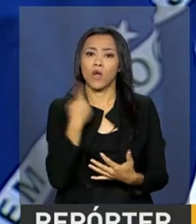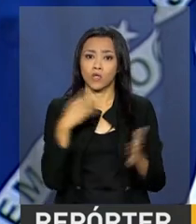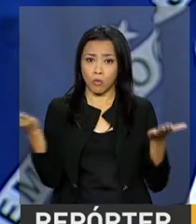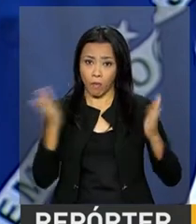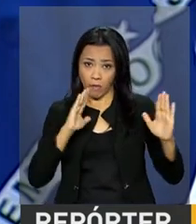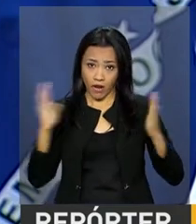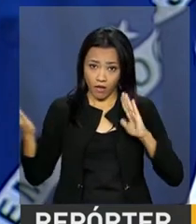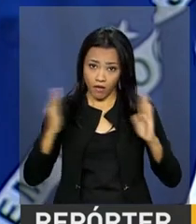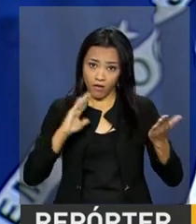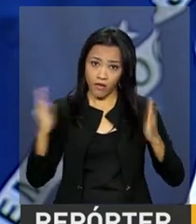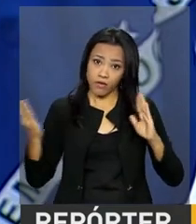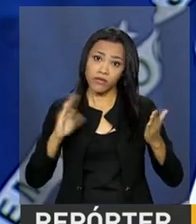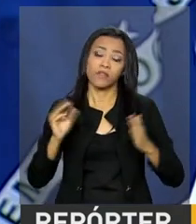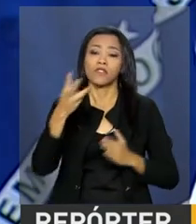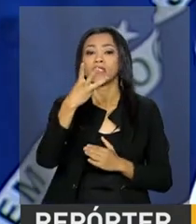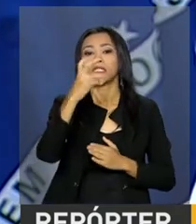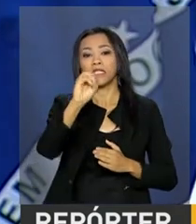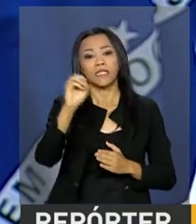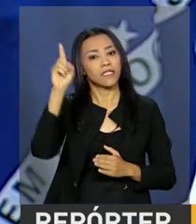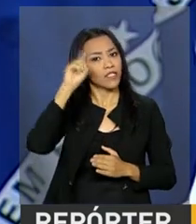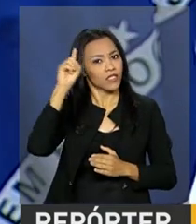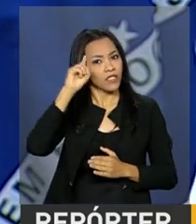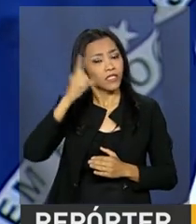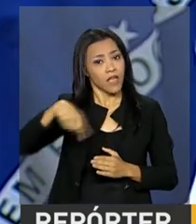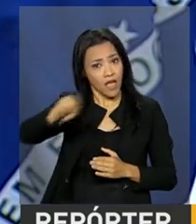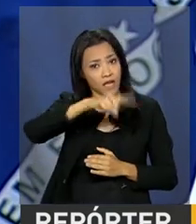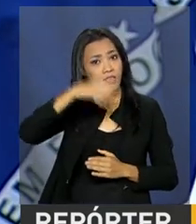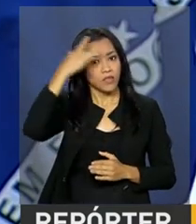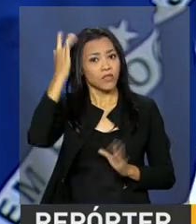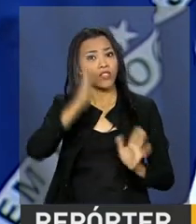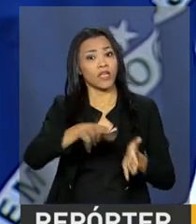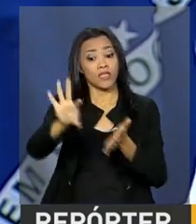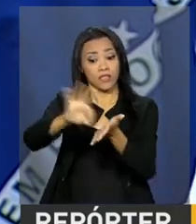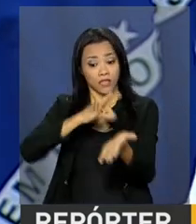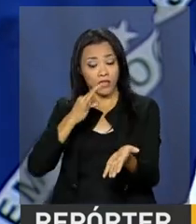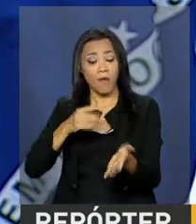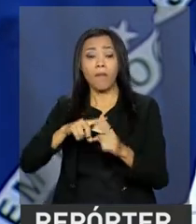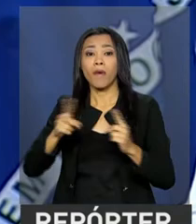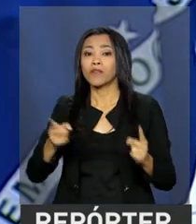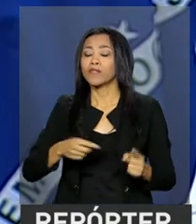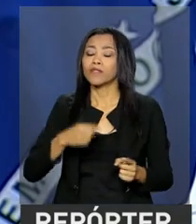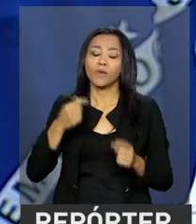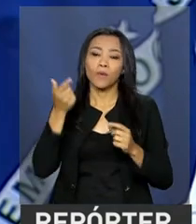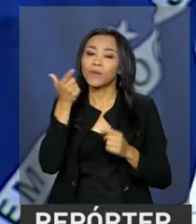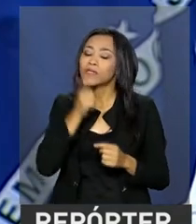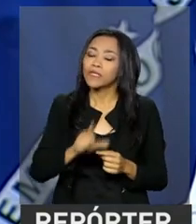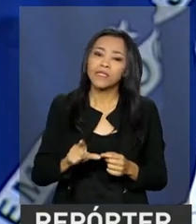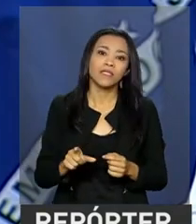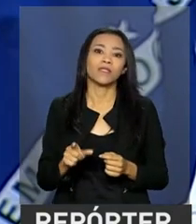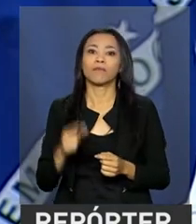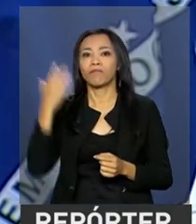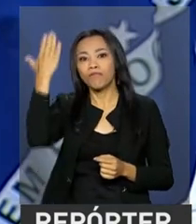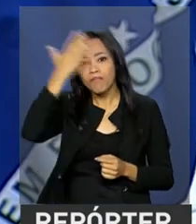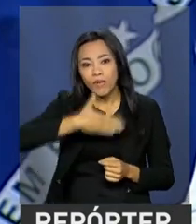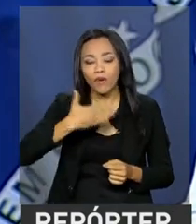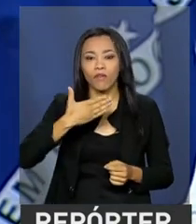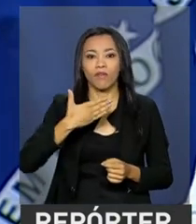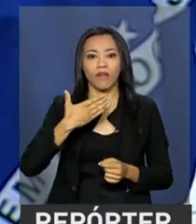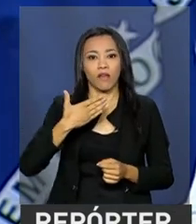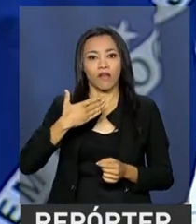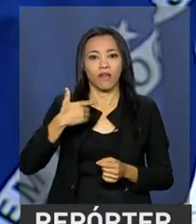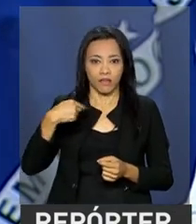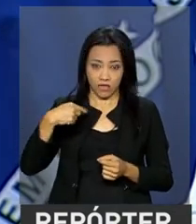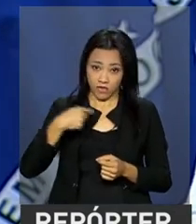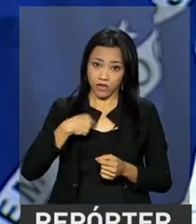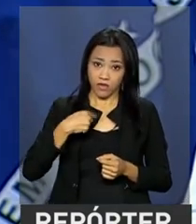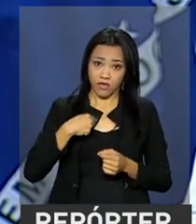30 dias para que essas pessoas que já fizeram inscrição e não conseguiram comprovar a sua condição de